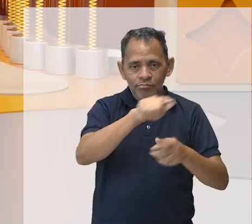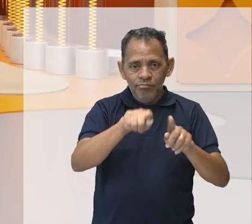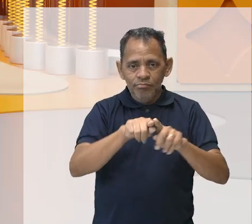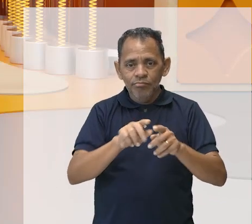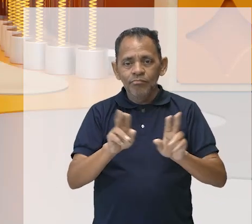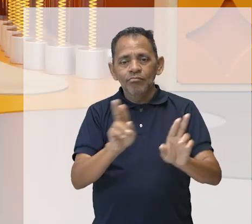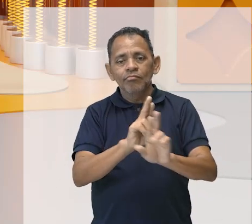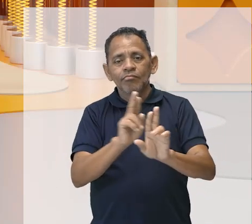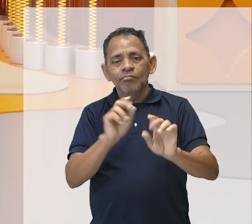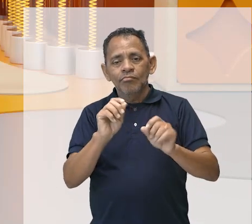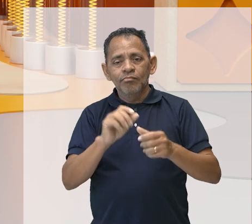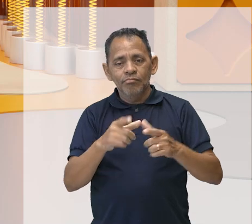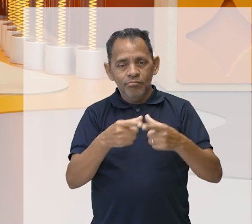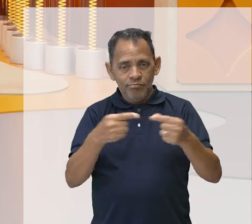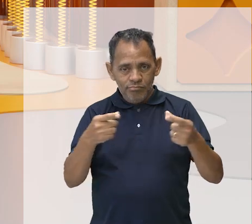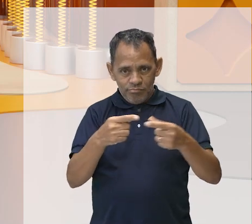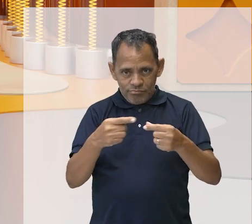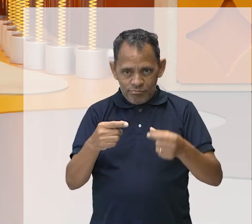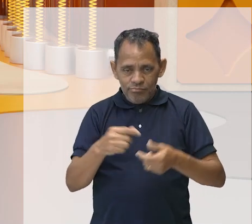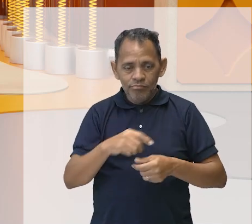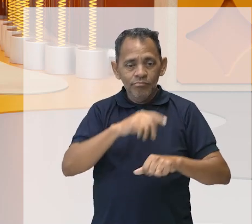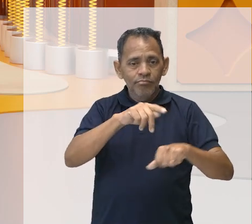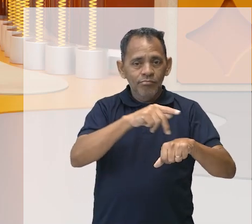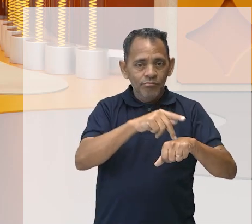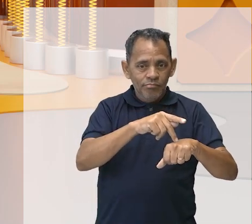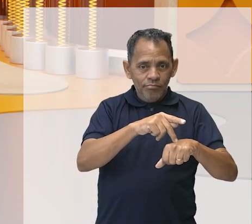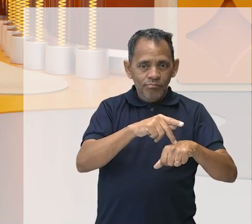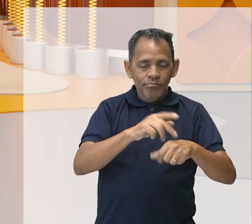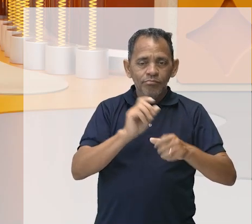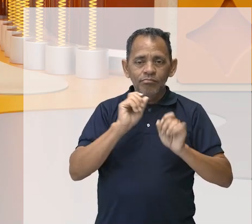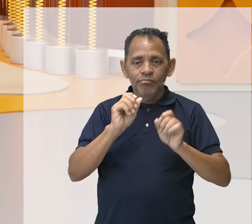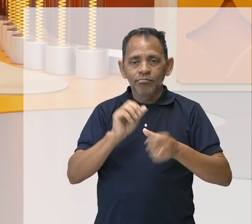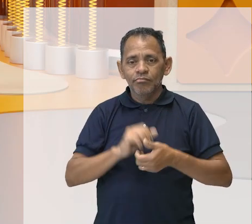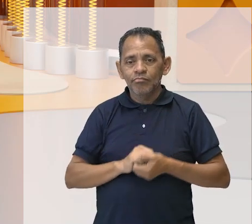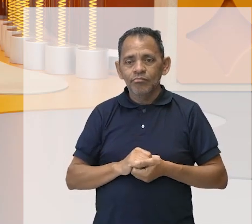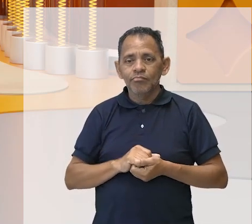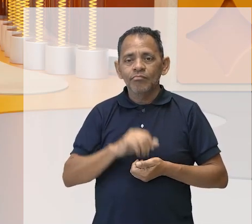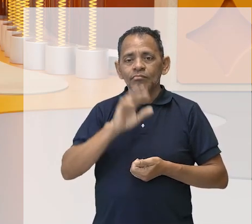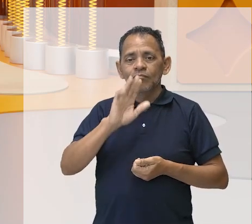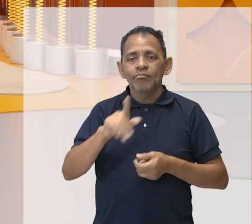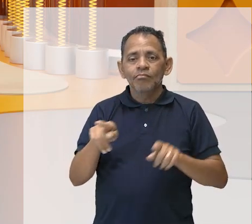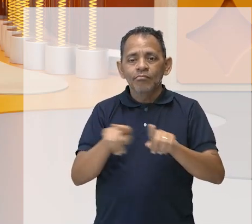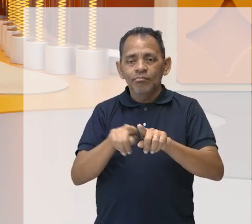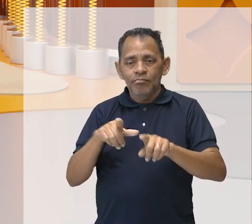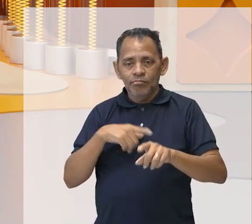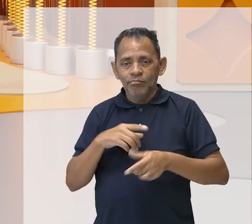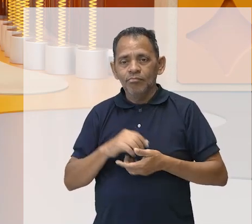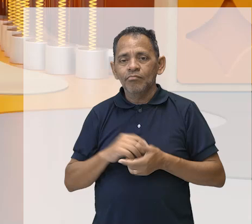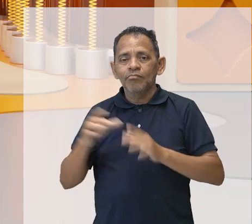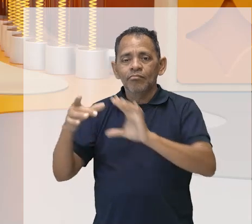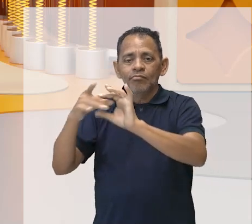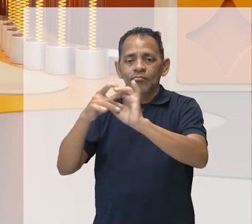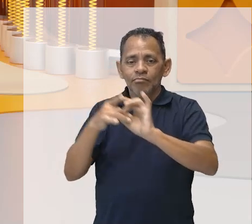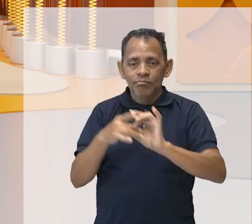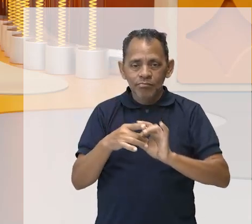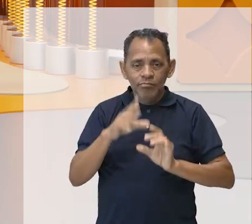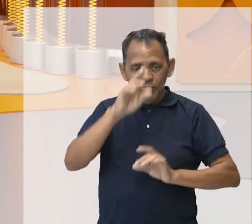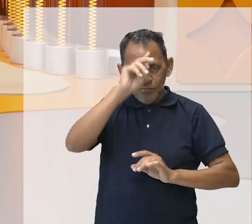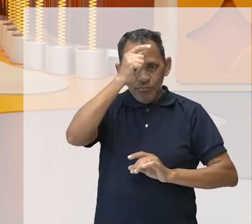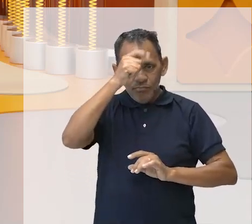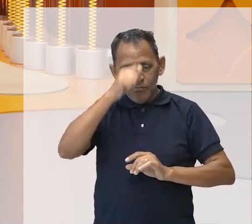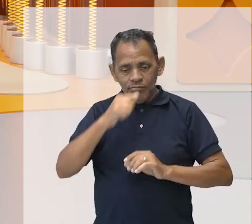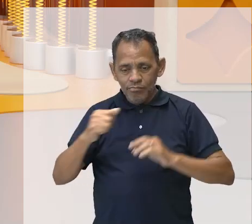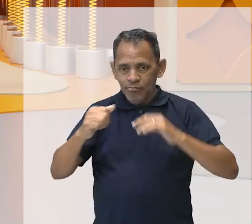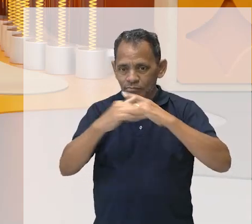em relação ao Japão. O Japão é um país insular, né, gente? Porém, tem forte conexão, né, de uma cidade